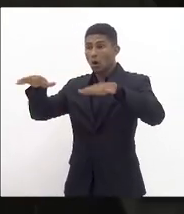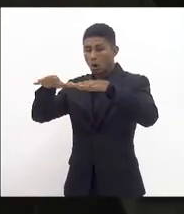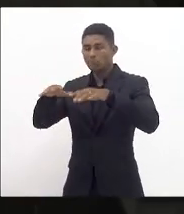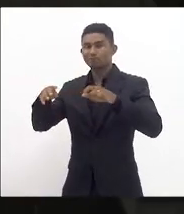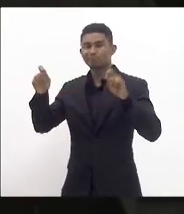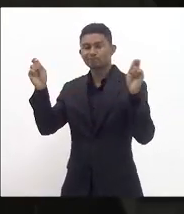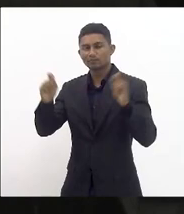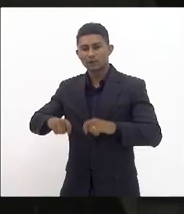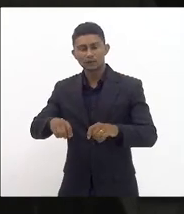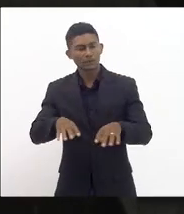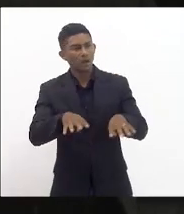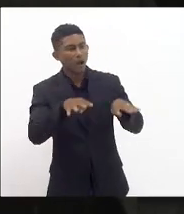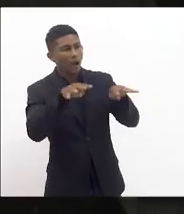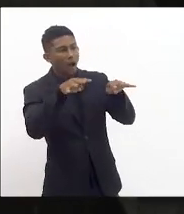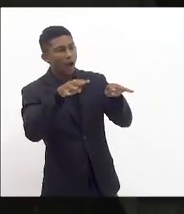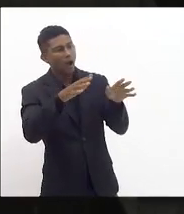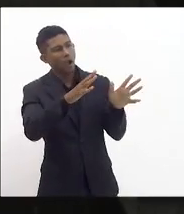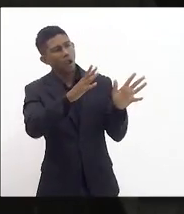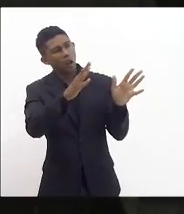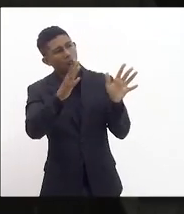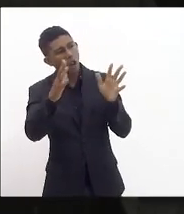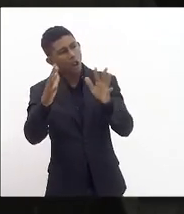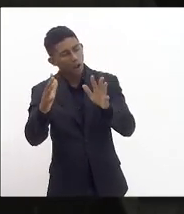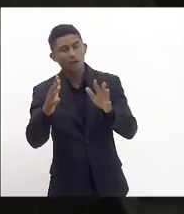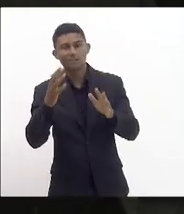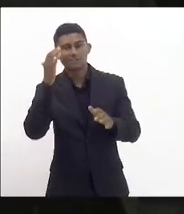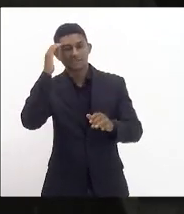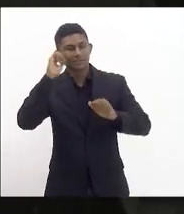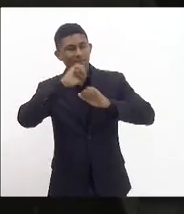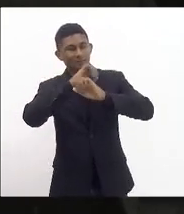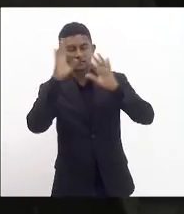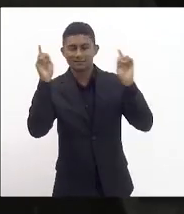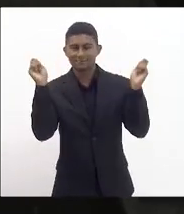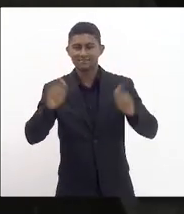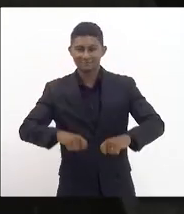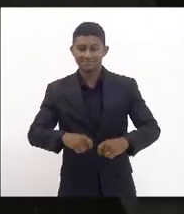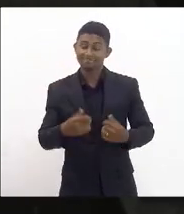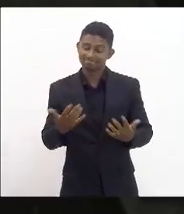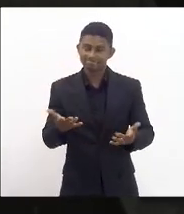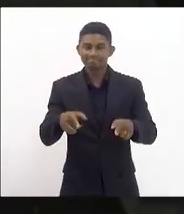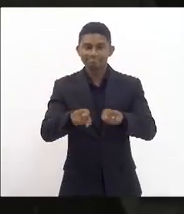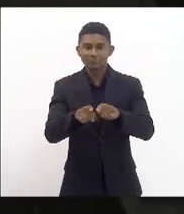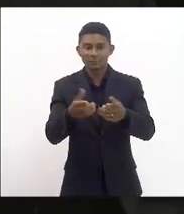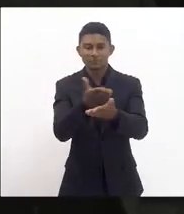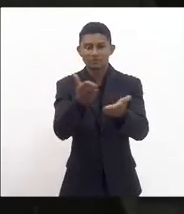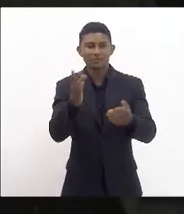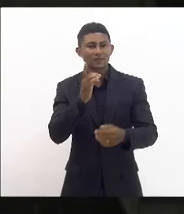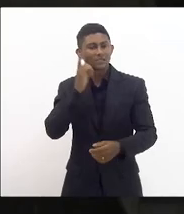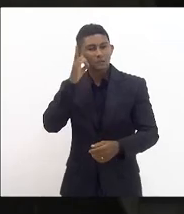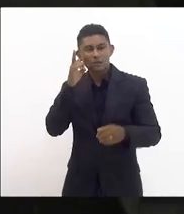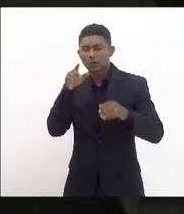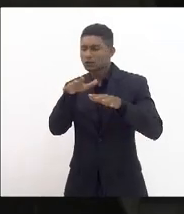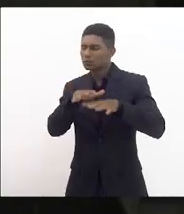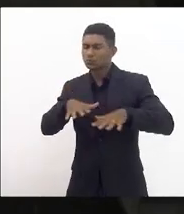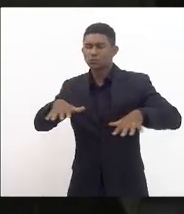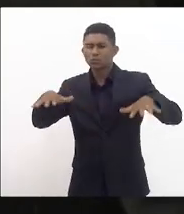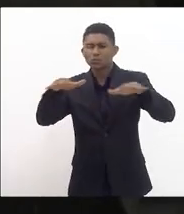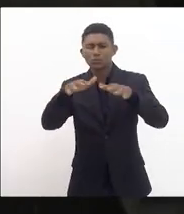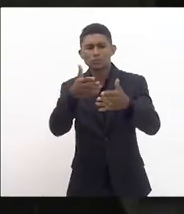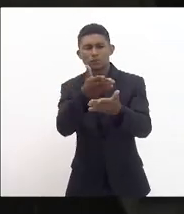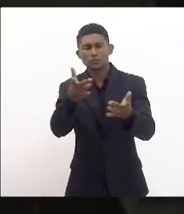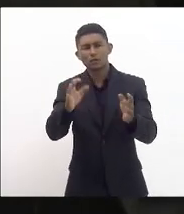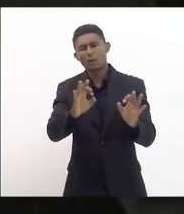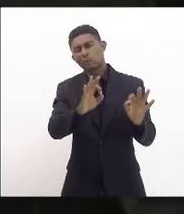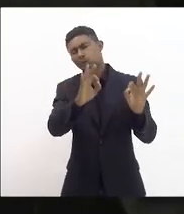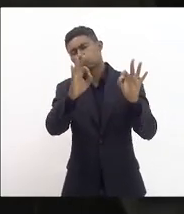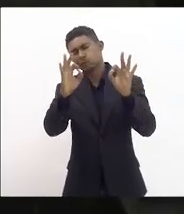aos deficientes auditivos, senhoras e senhores deputados que nos assistem